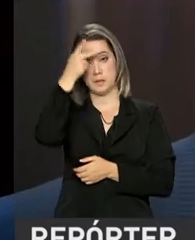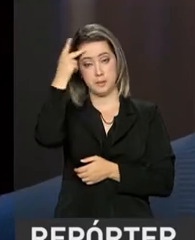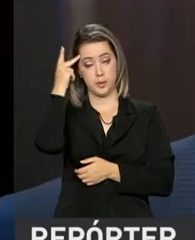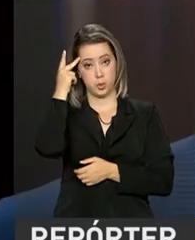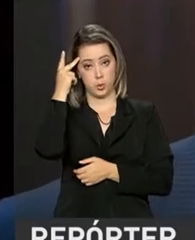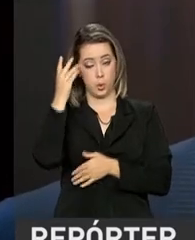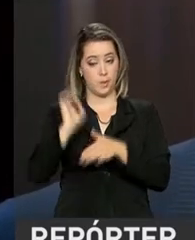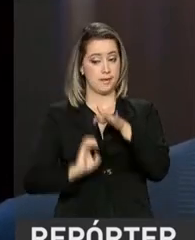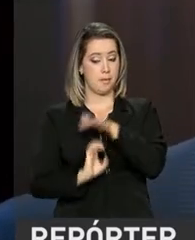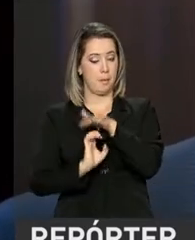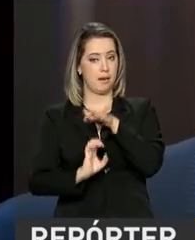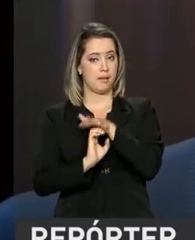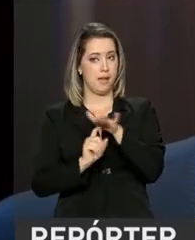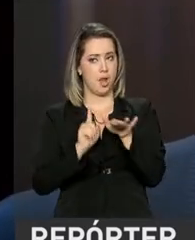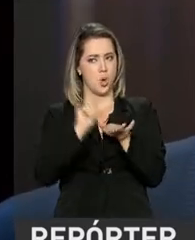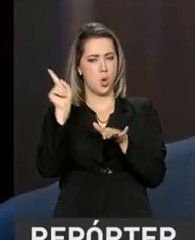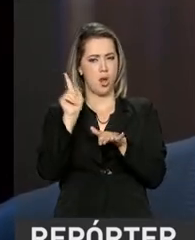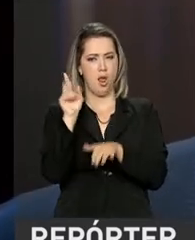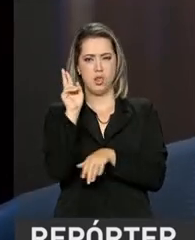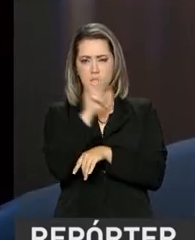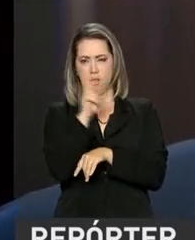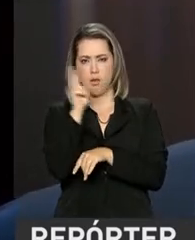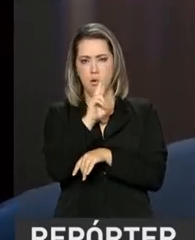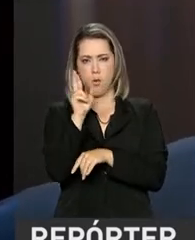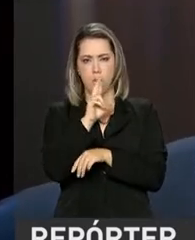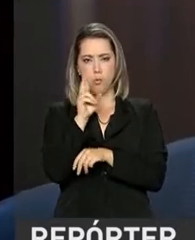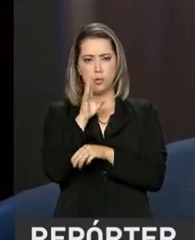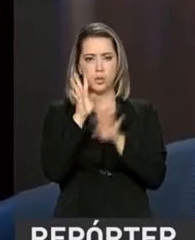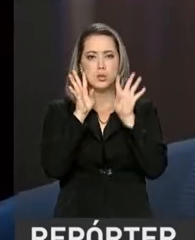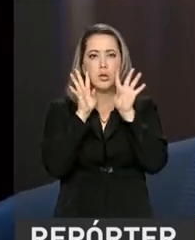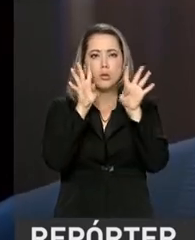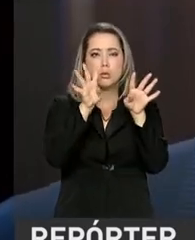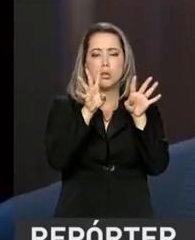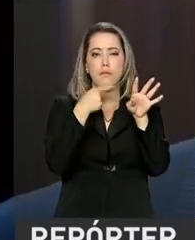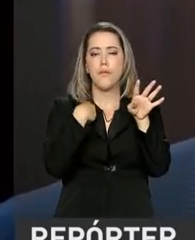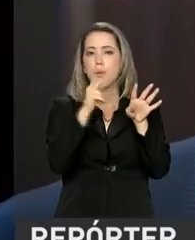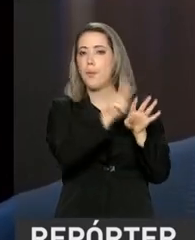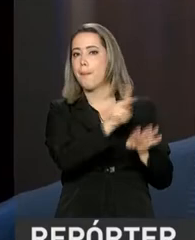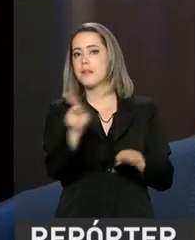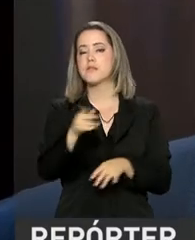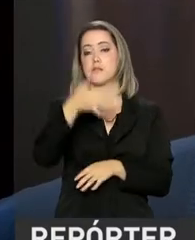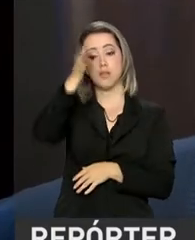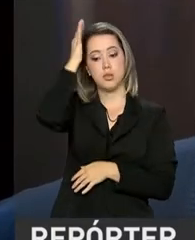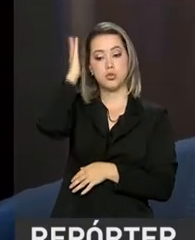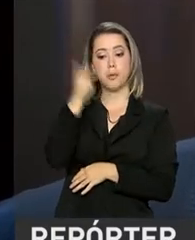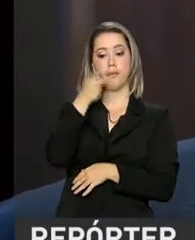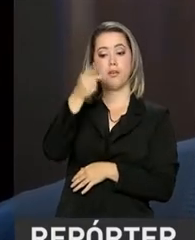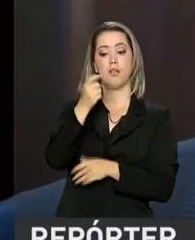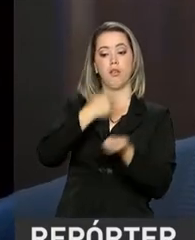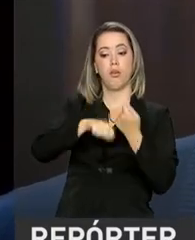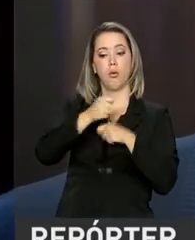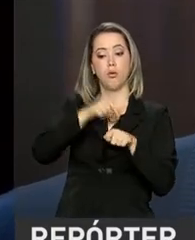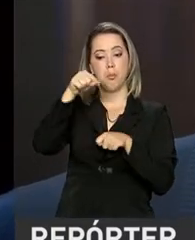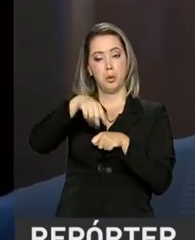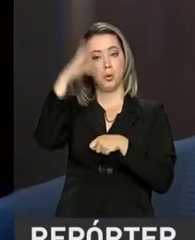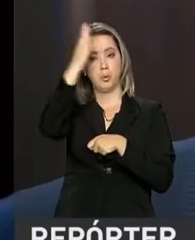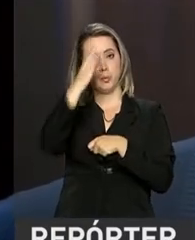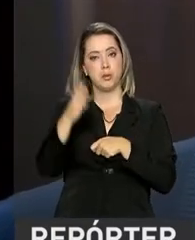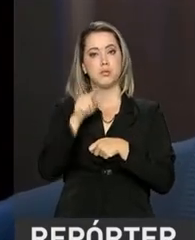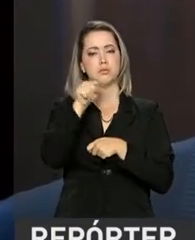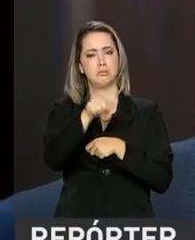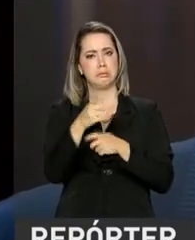ouvindo as palavras do presidente temer sobre a situação econômica no brasil é